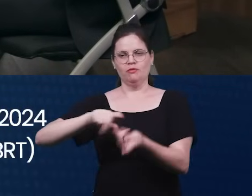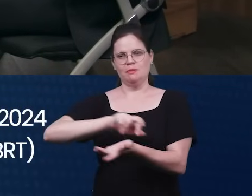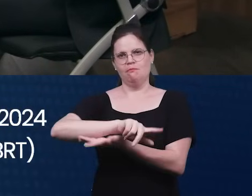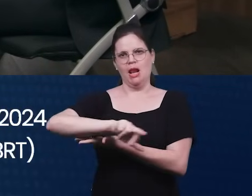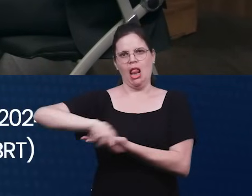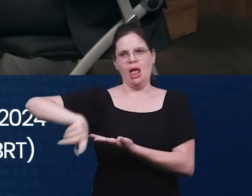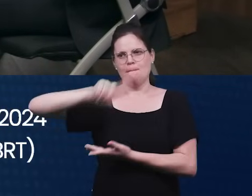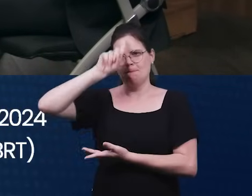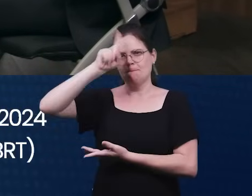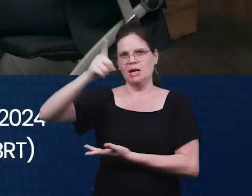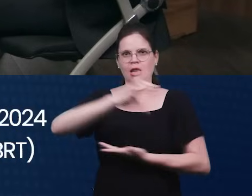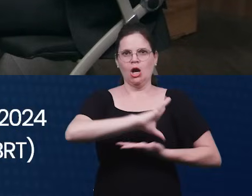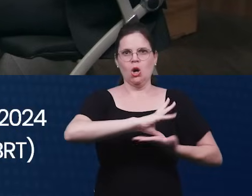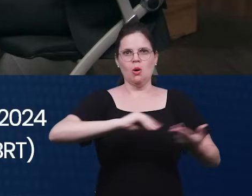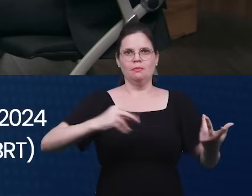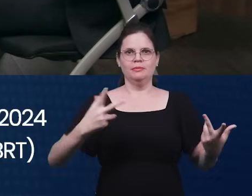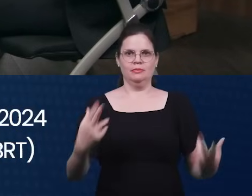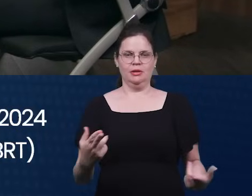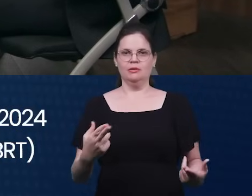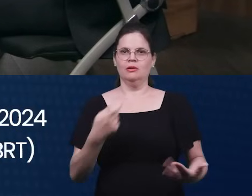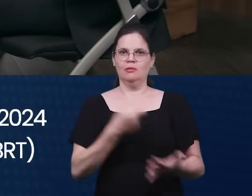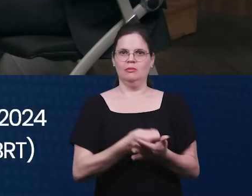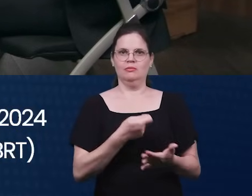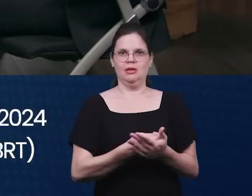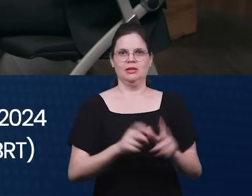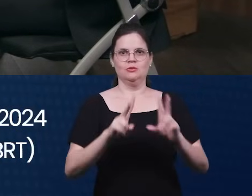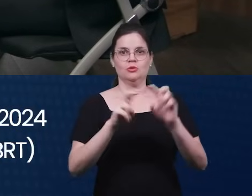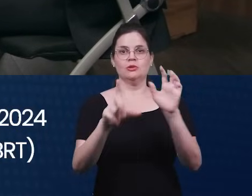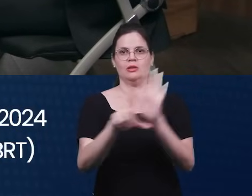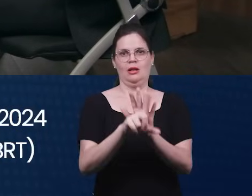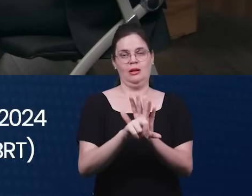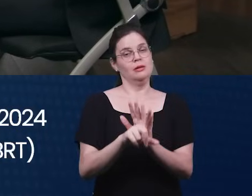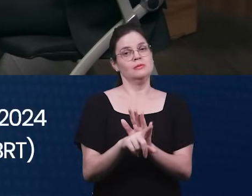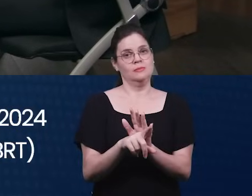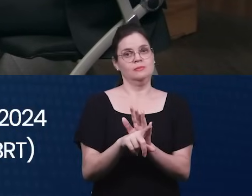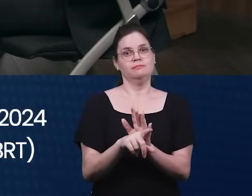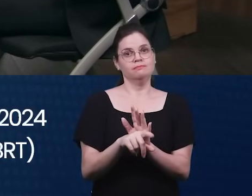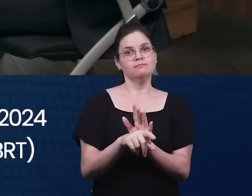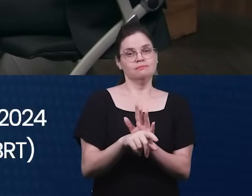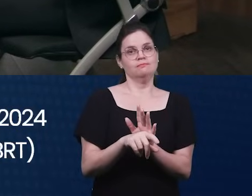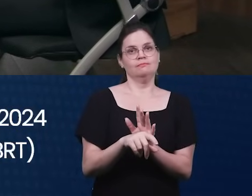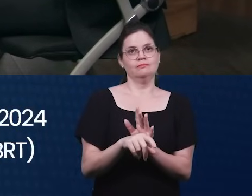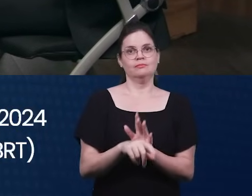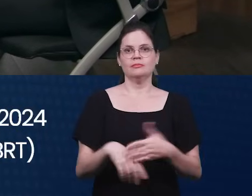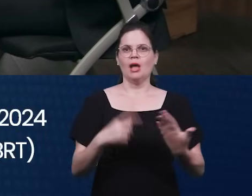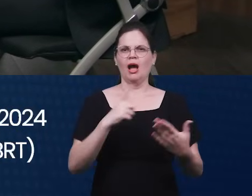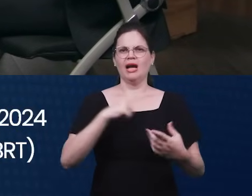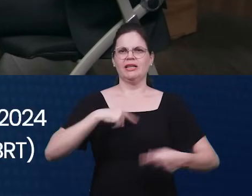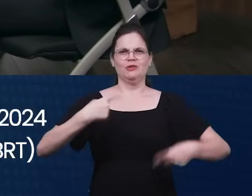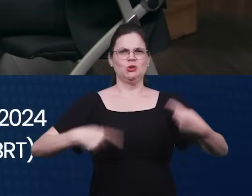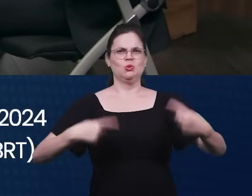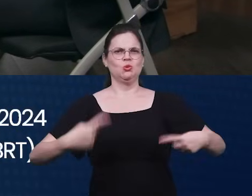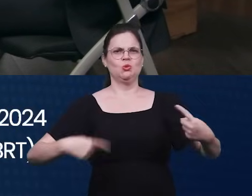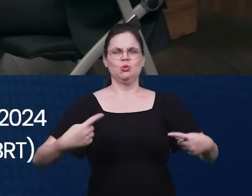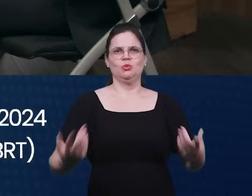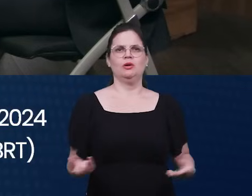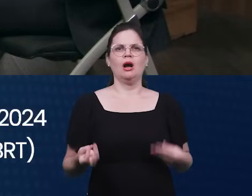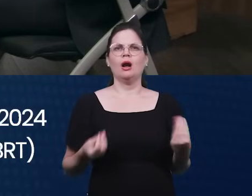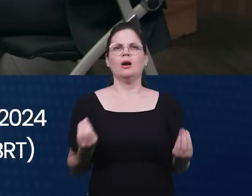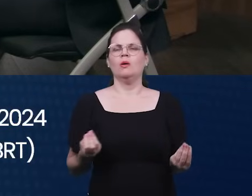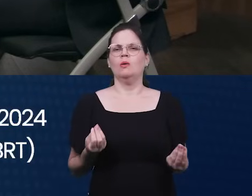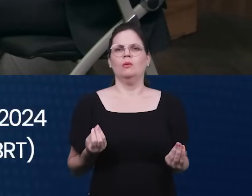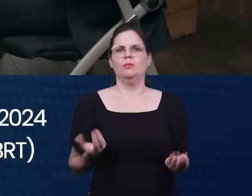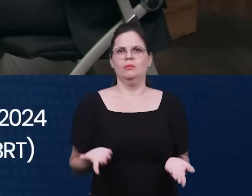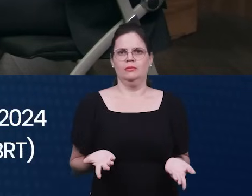algumas obrigações da Lei e aí houve aquela discão como é que nós vamos fazer